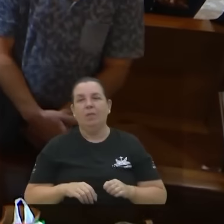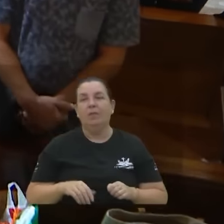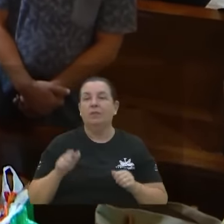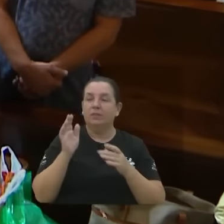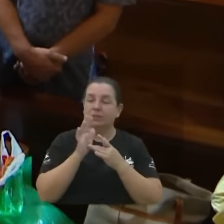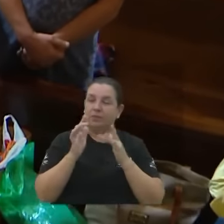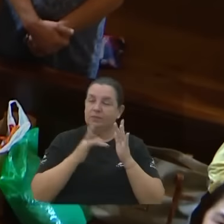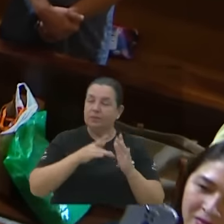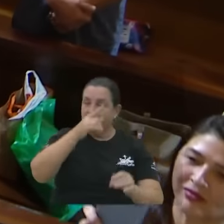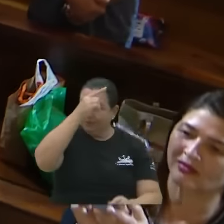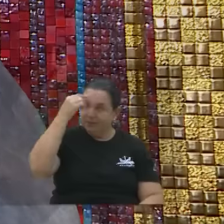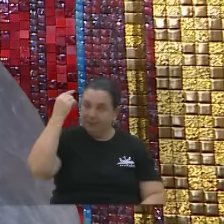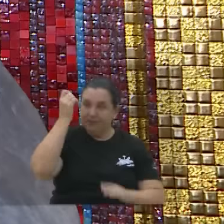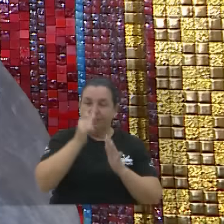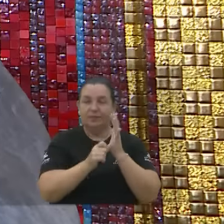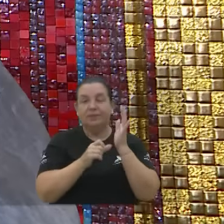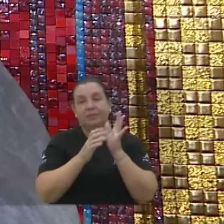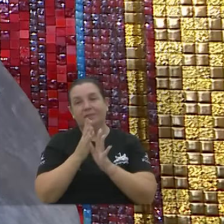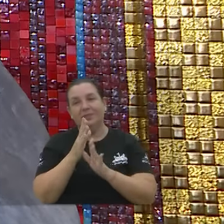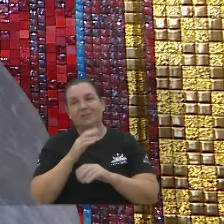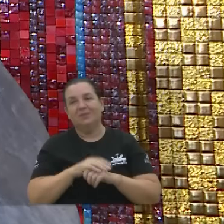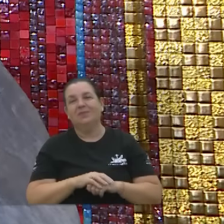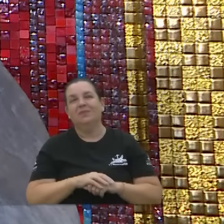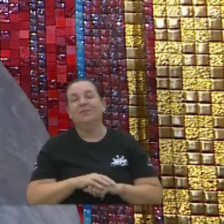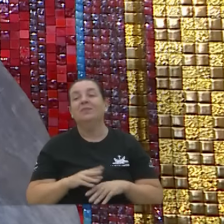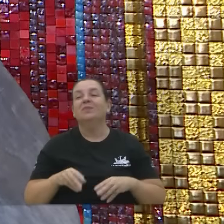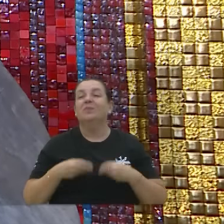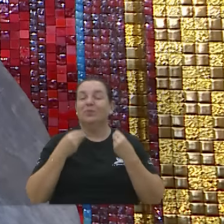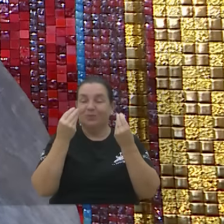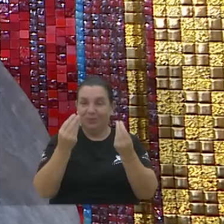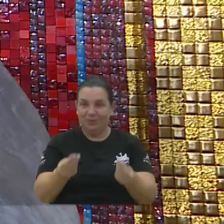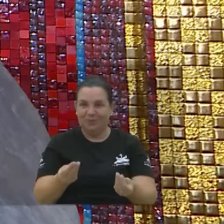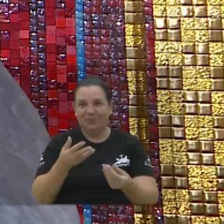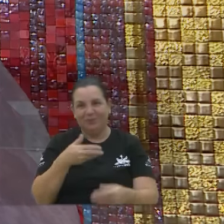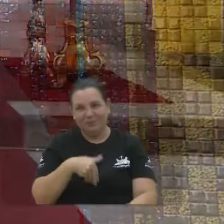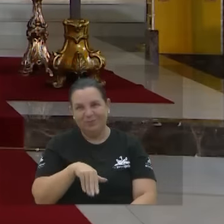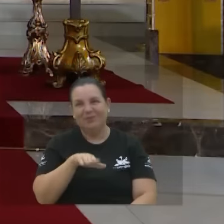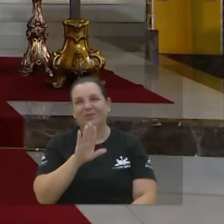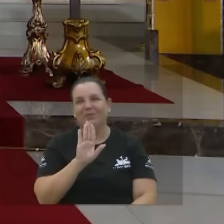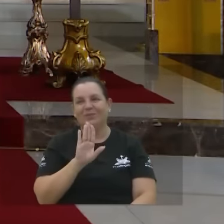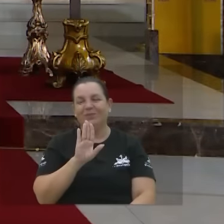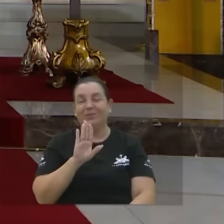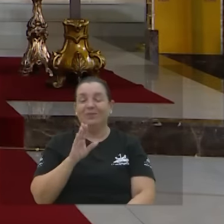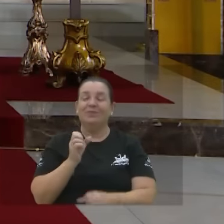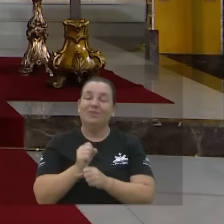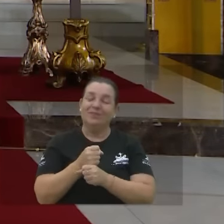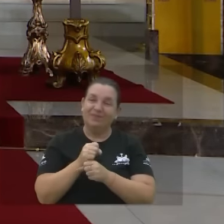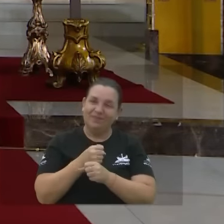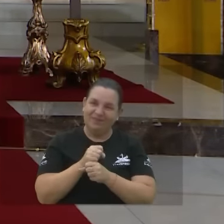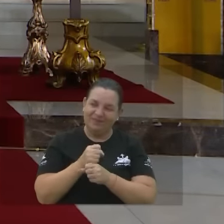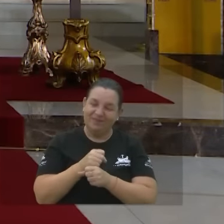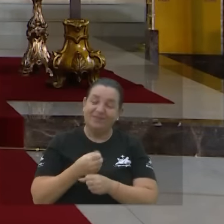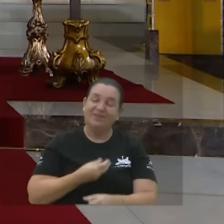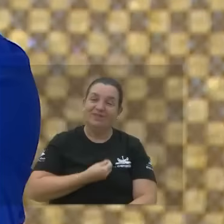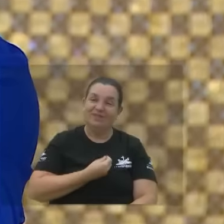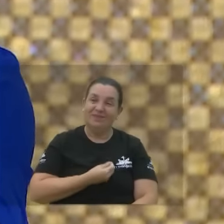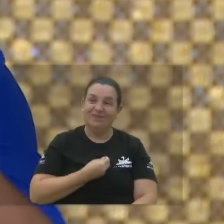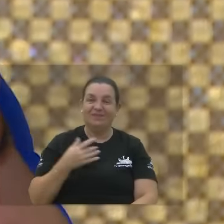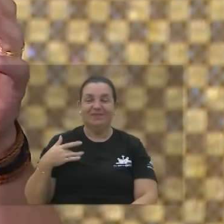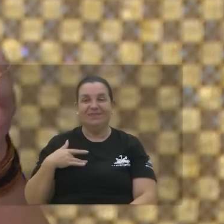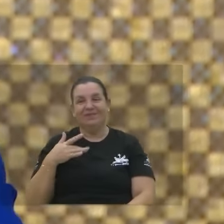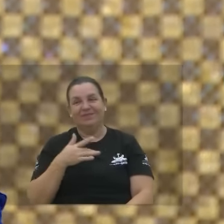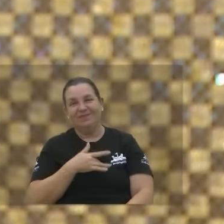Jesus nas santas chagas lhe conceda muito mais, muitos anos de vida,